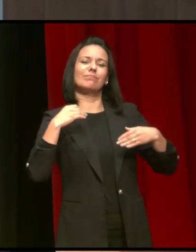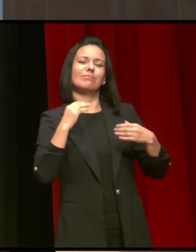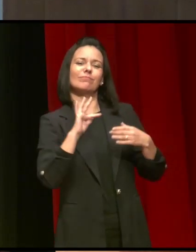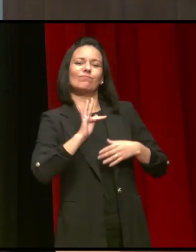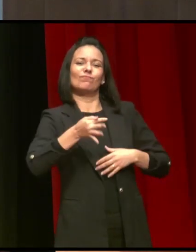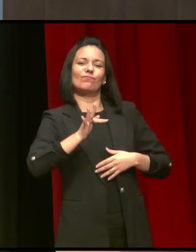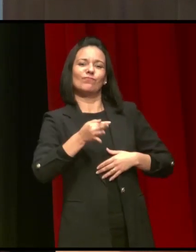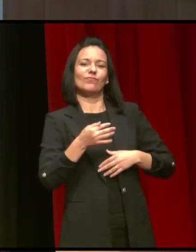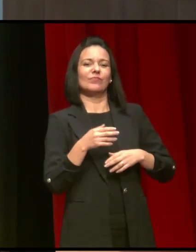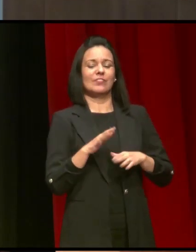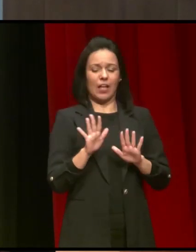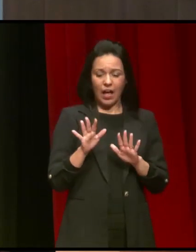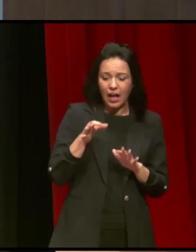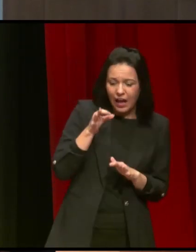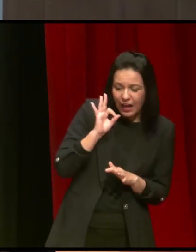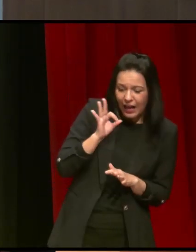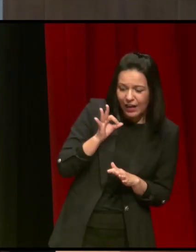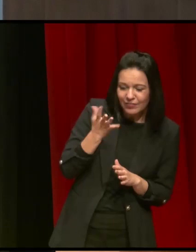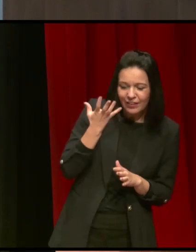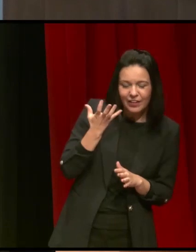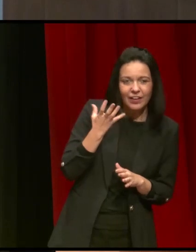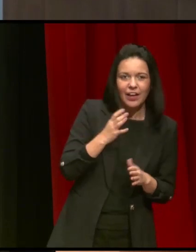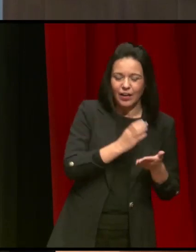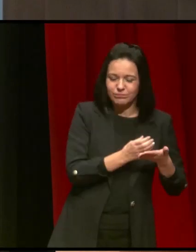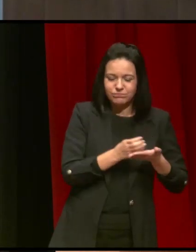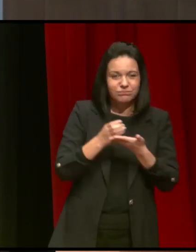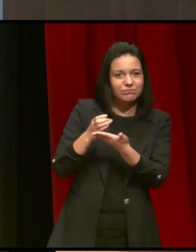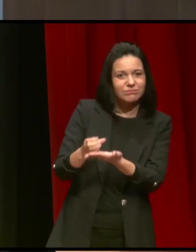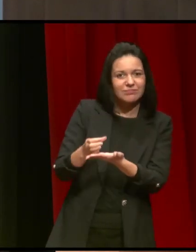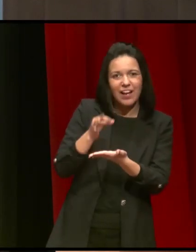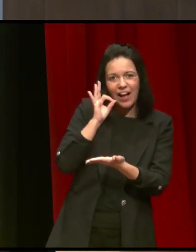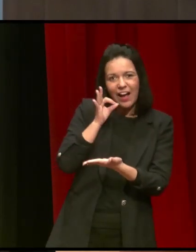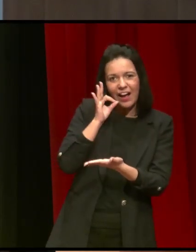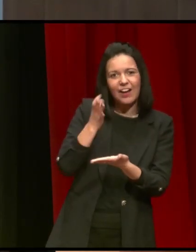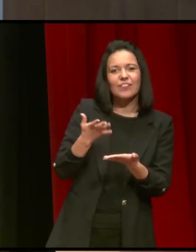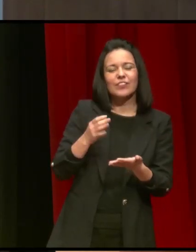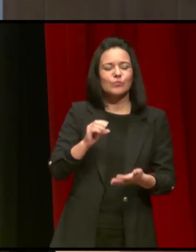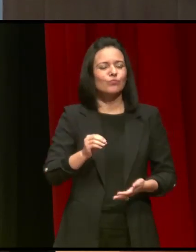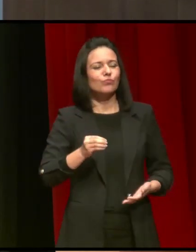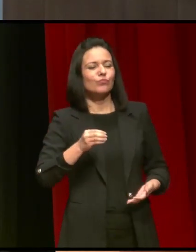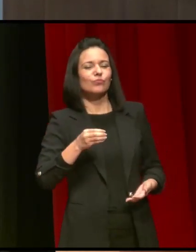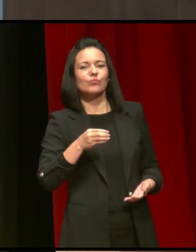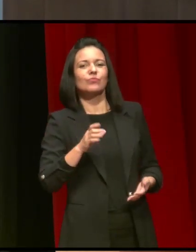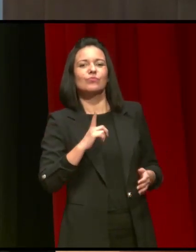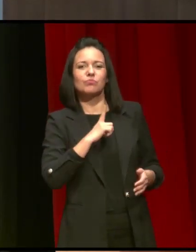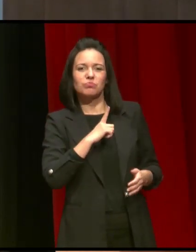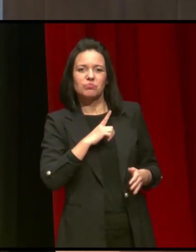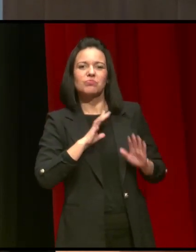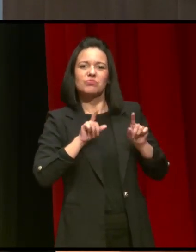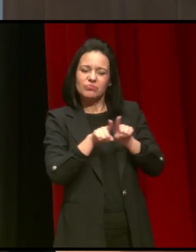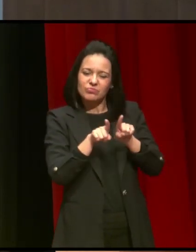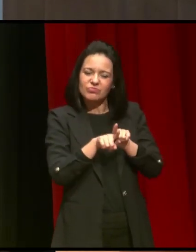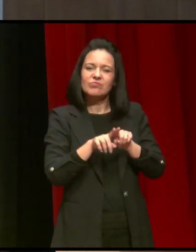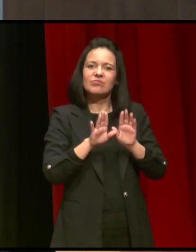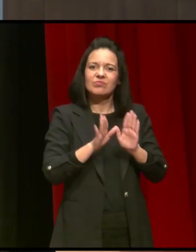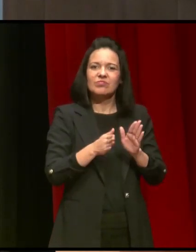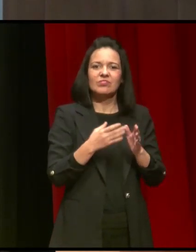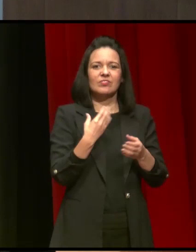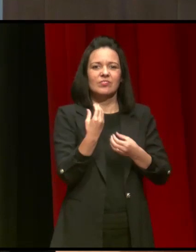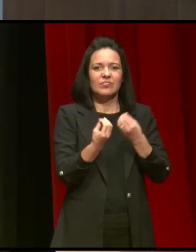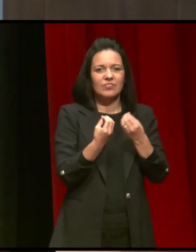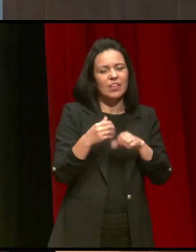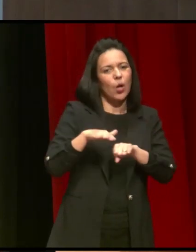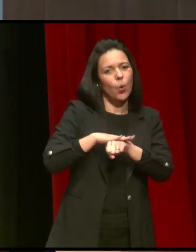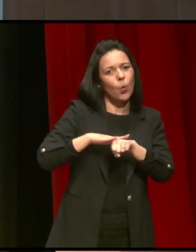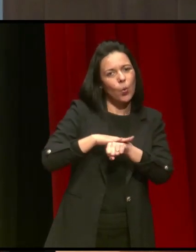tal. Quer tomar um café? Eu pegava um café, dava para ele e tal. Aí eu quero ver minha irmã. A gente ia lá com o carro lá na casa da irmã dele, buzinava, vinha ela ficava conversando